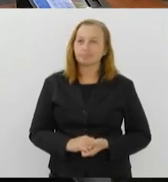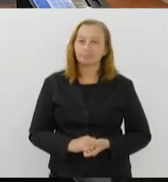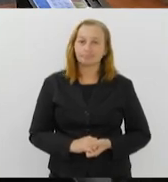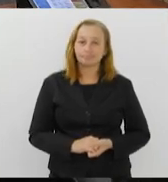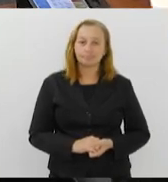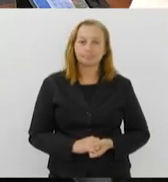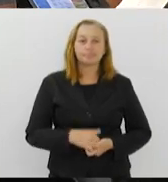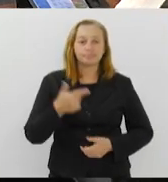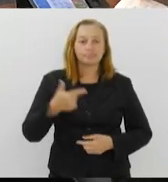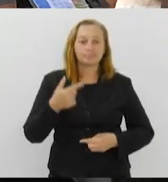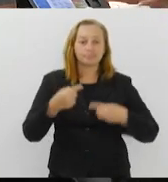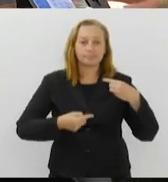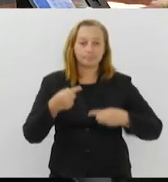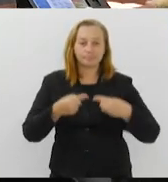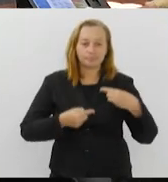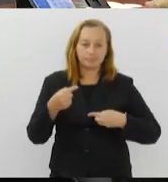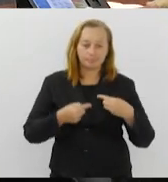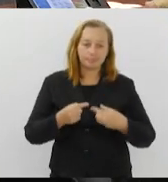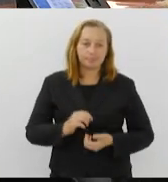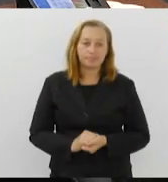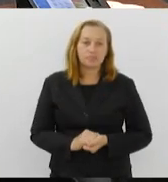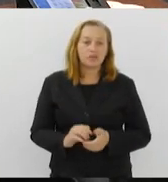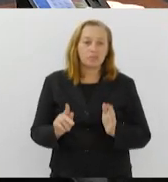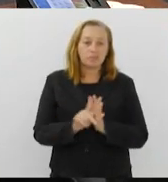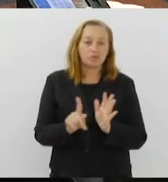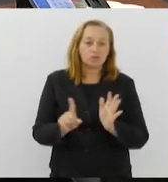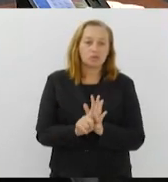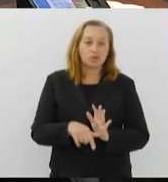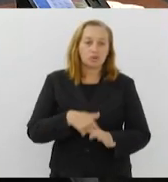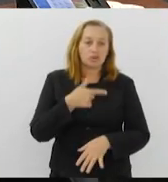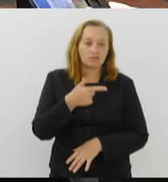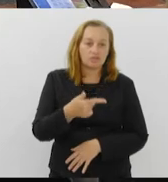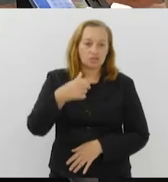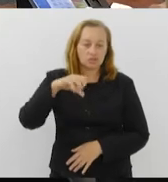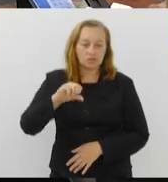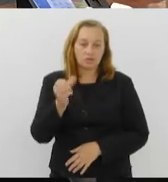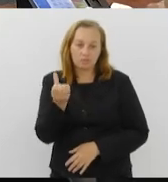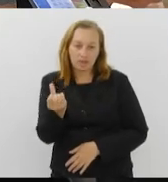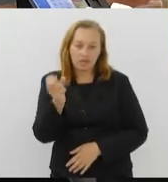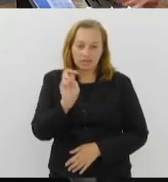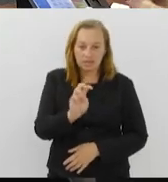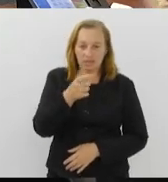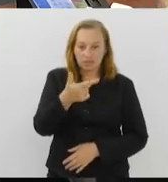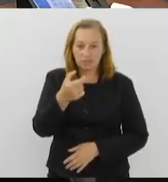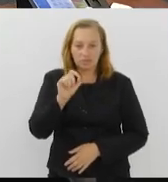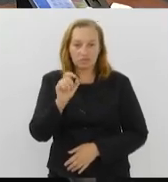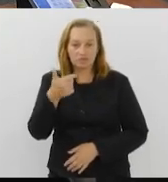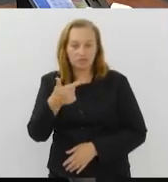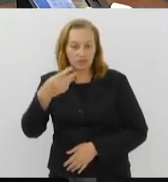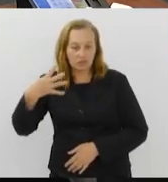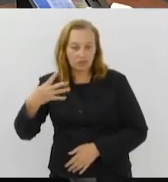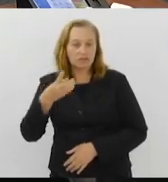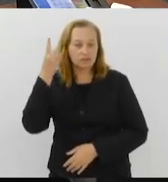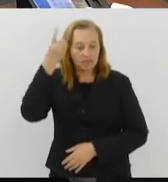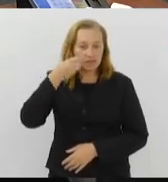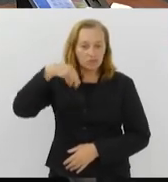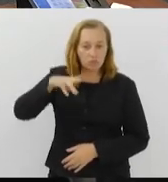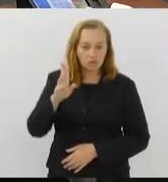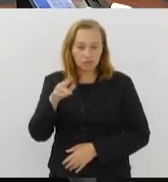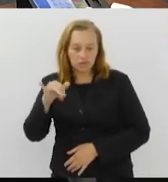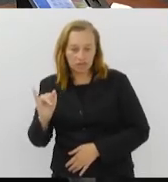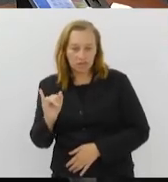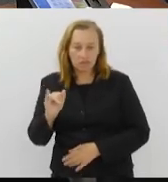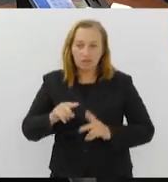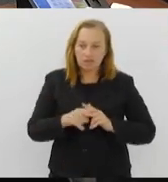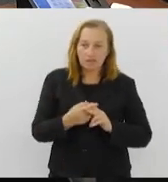Em segunda discussão, projeto de lei número 2965/2024, de autoria do deputado Munir Neto, que altera o